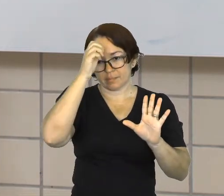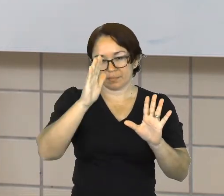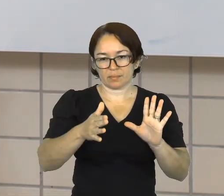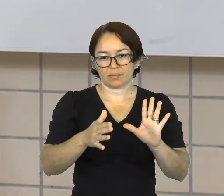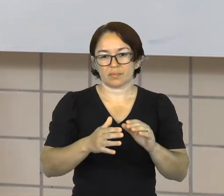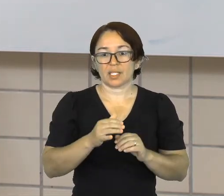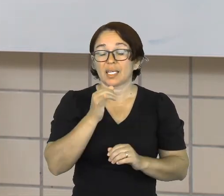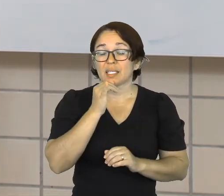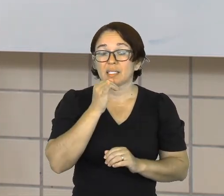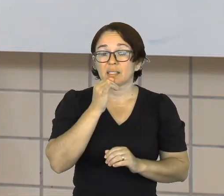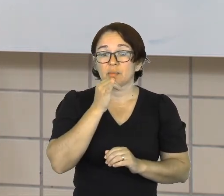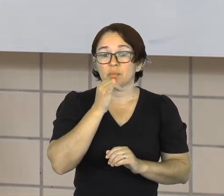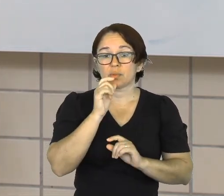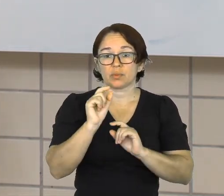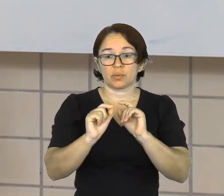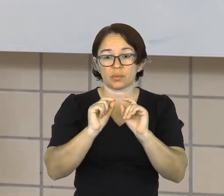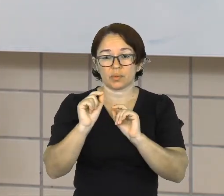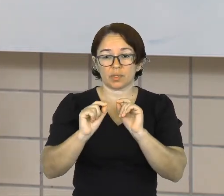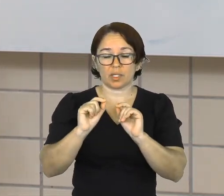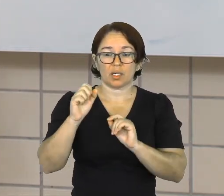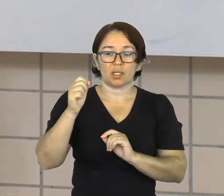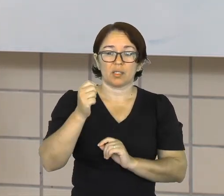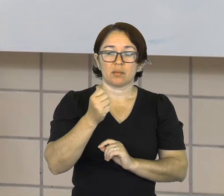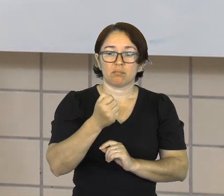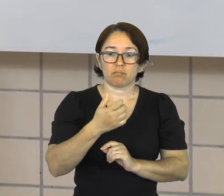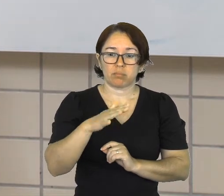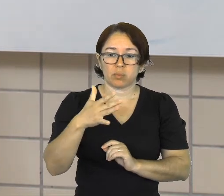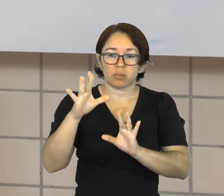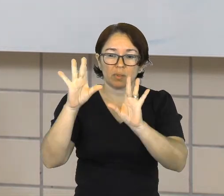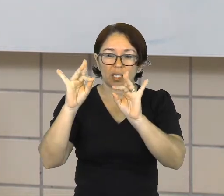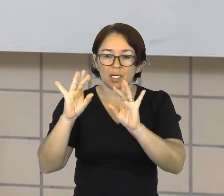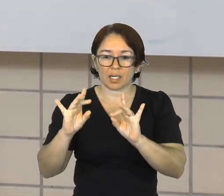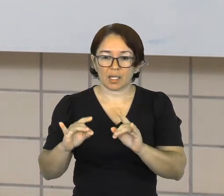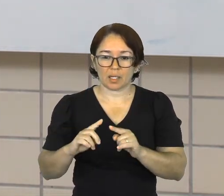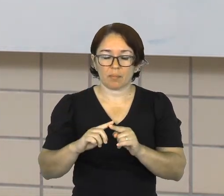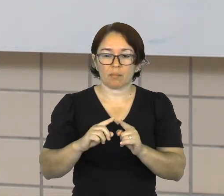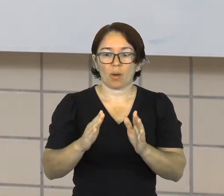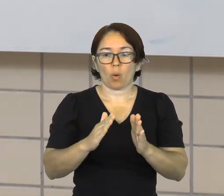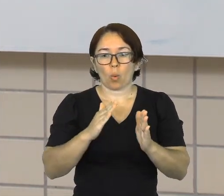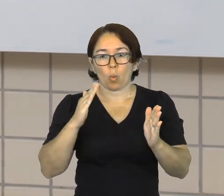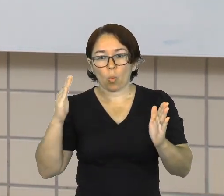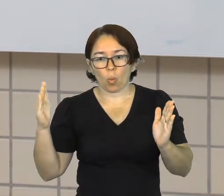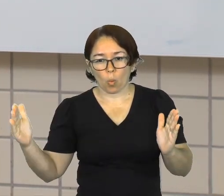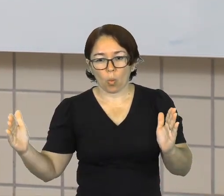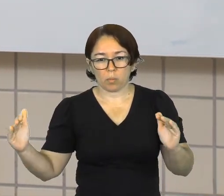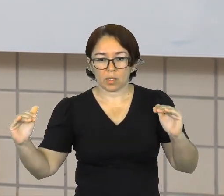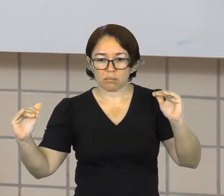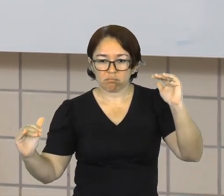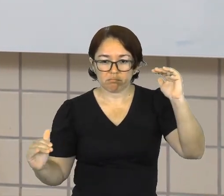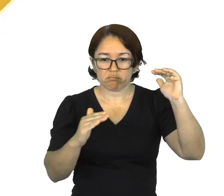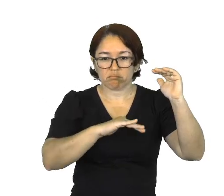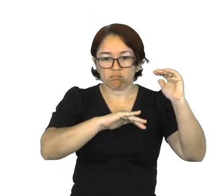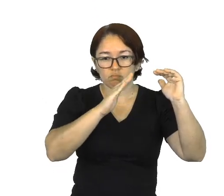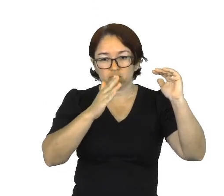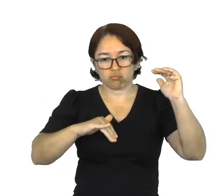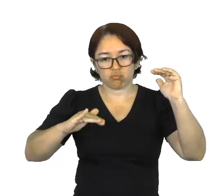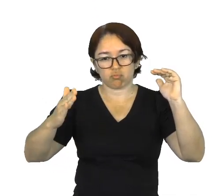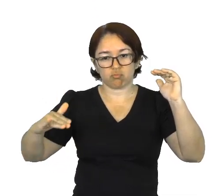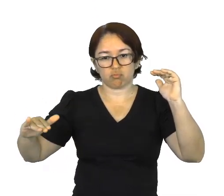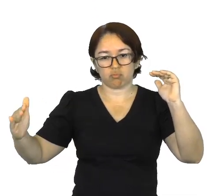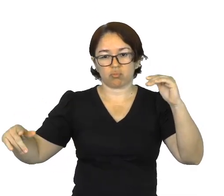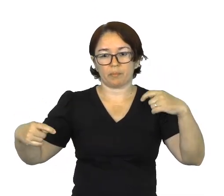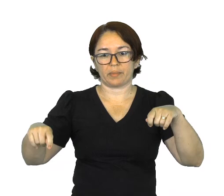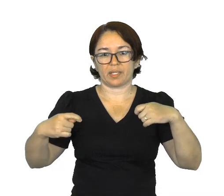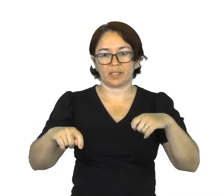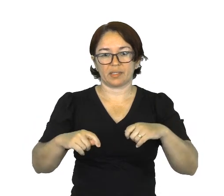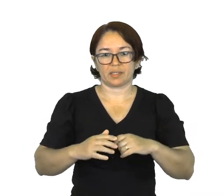principais características, né, de uma onda. Onda tem que ter um comprimento, amplitude, um vale, uma crista, que aí na imagem